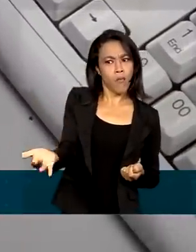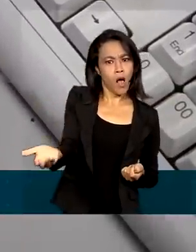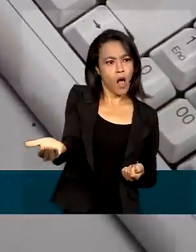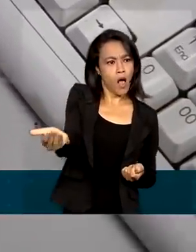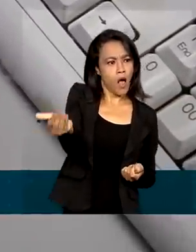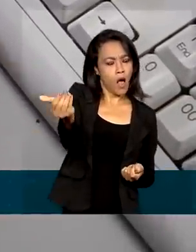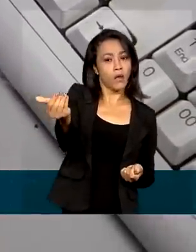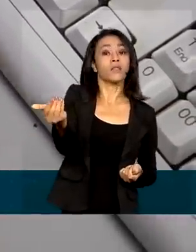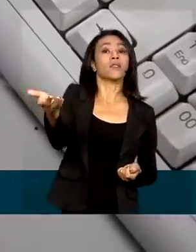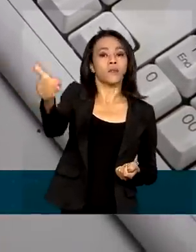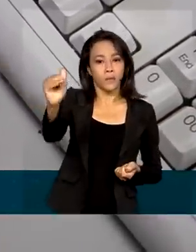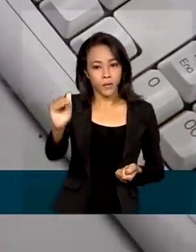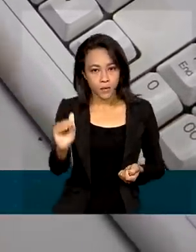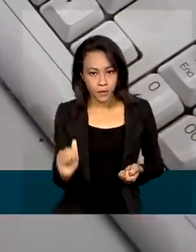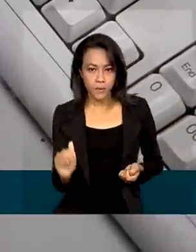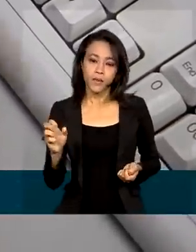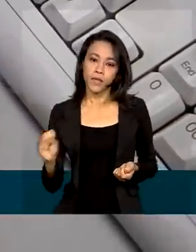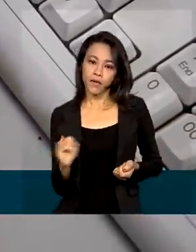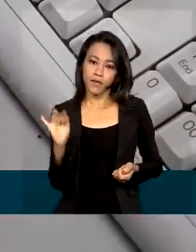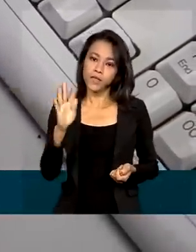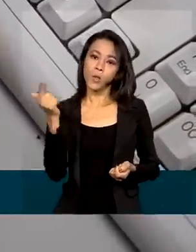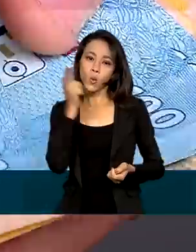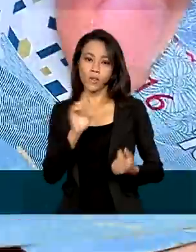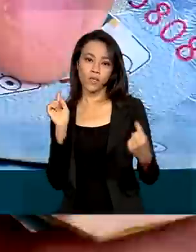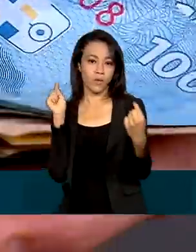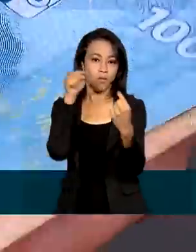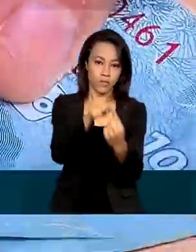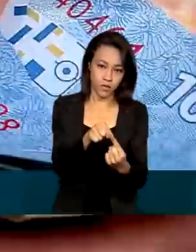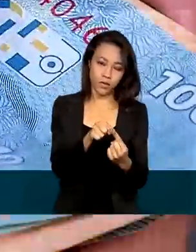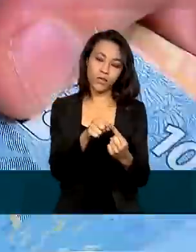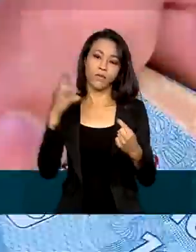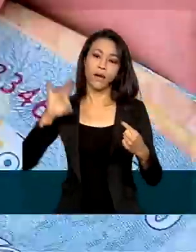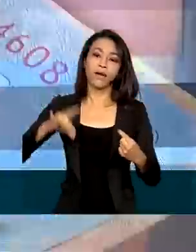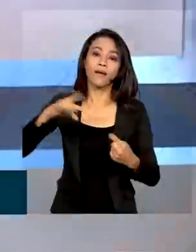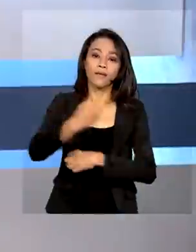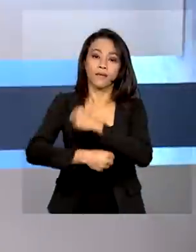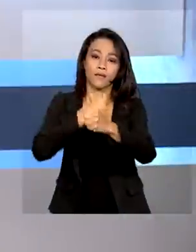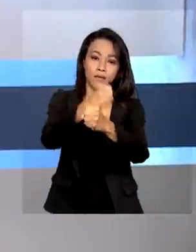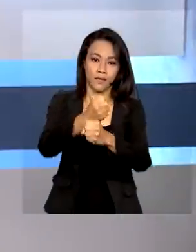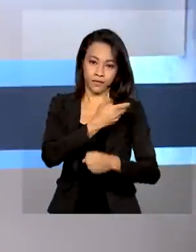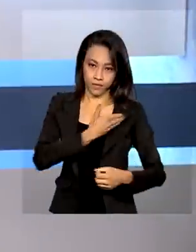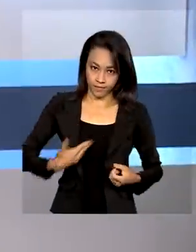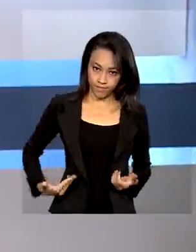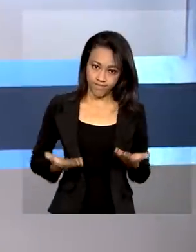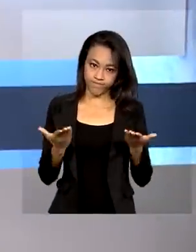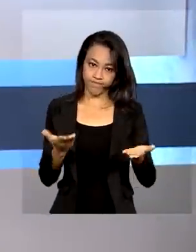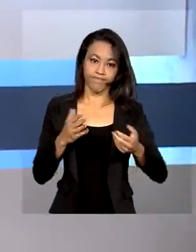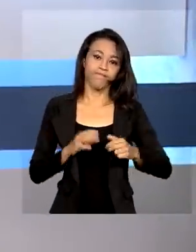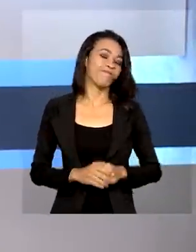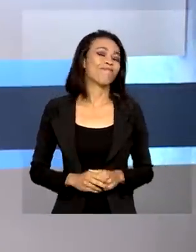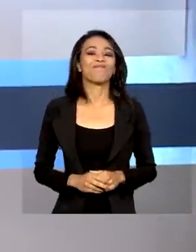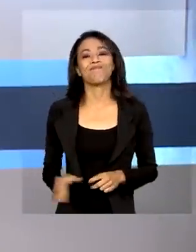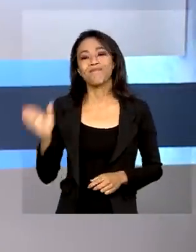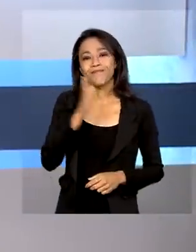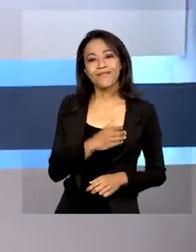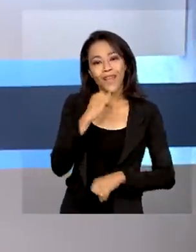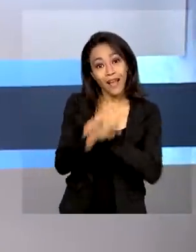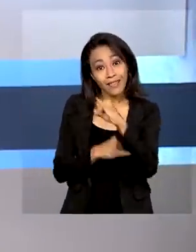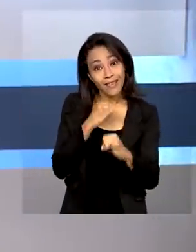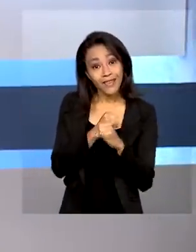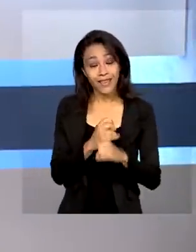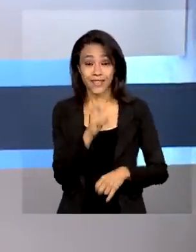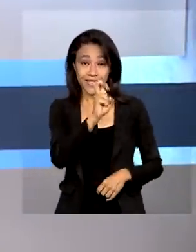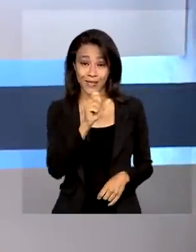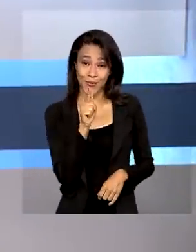caindo quando a inflação se aproxima das metas definidas a cada ano. O legado da internet 5G e